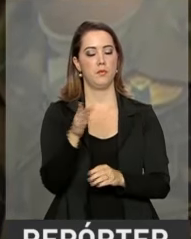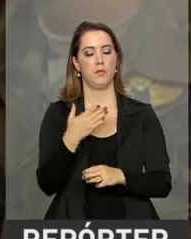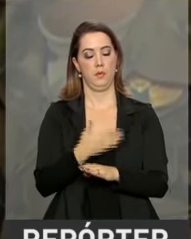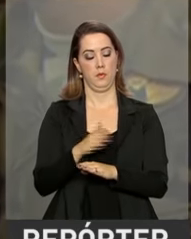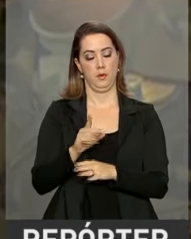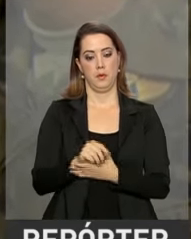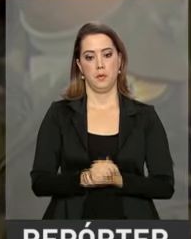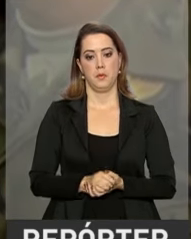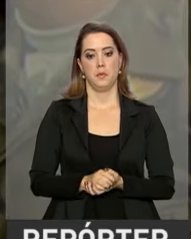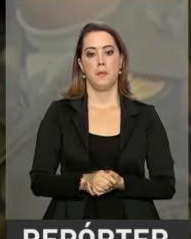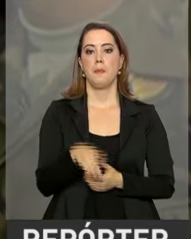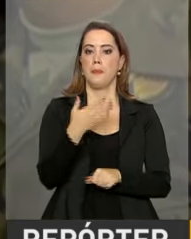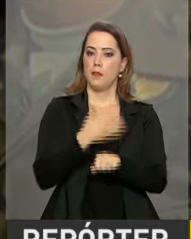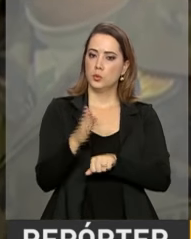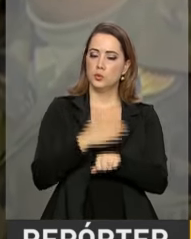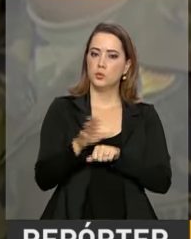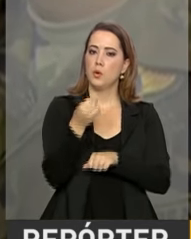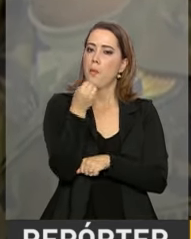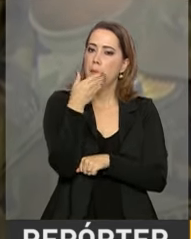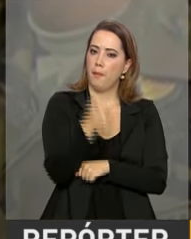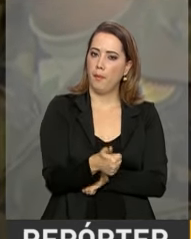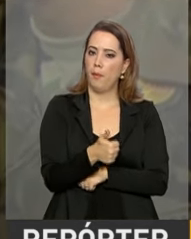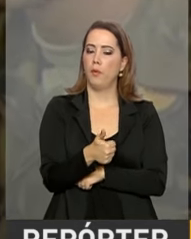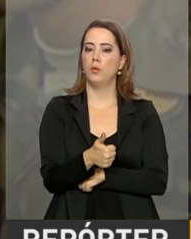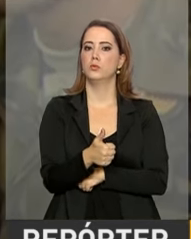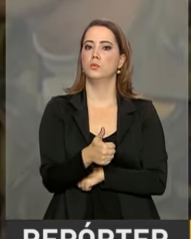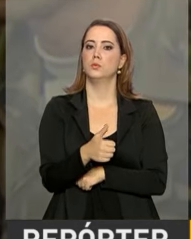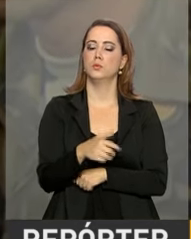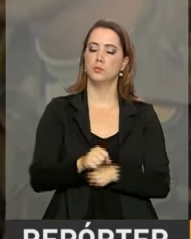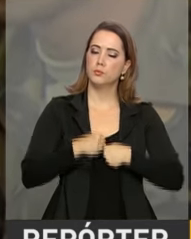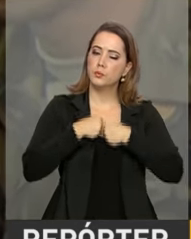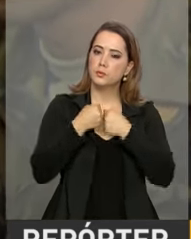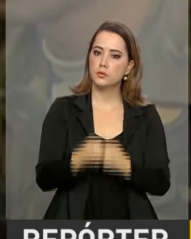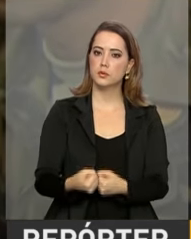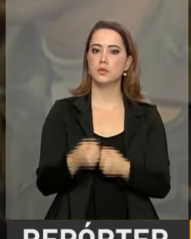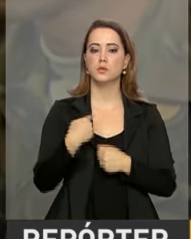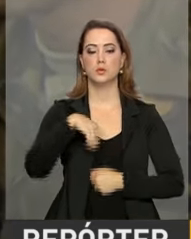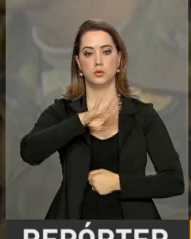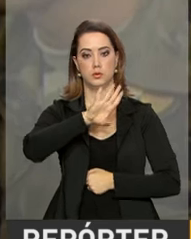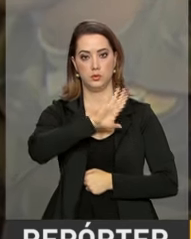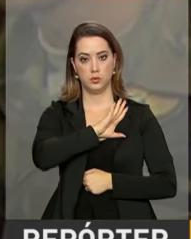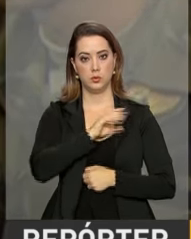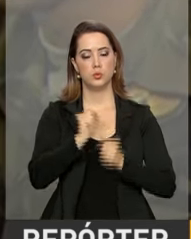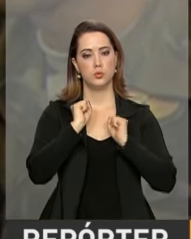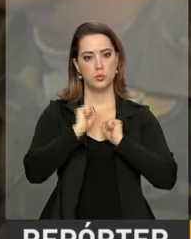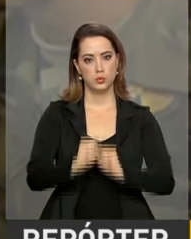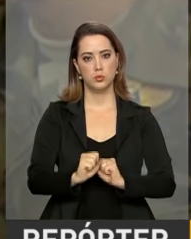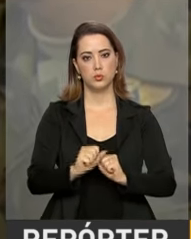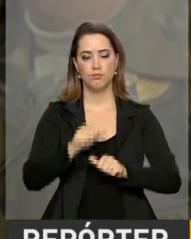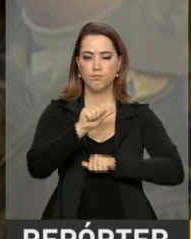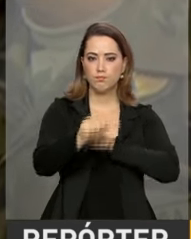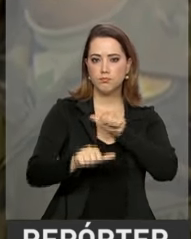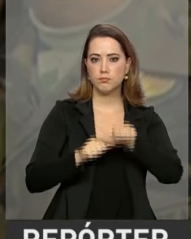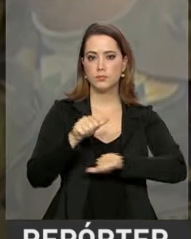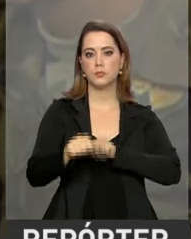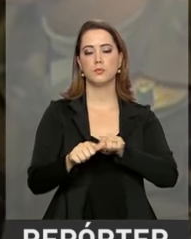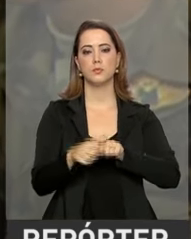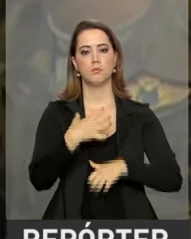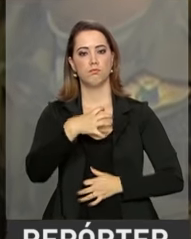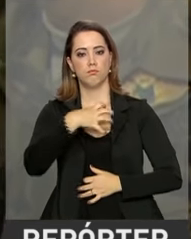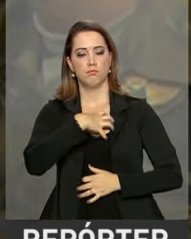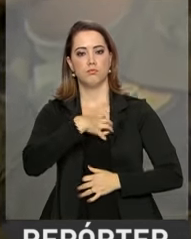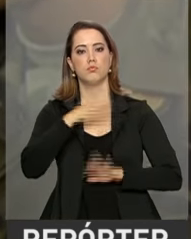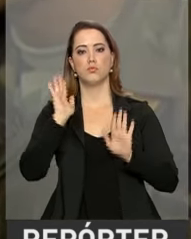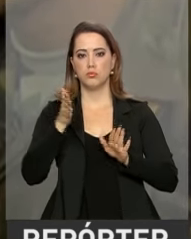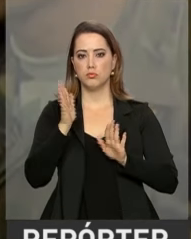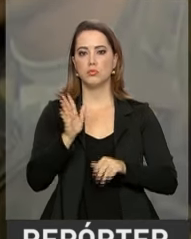O treinamento foi muito bom, foi intenso, mas a gente pôde renovar e se sentir já